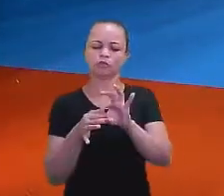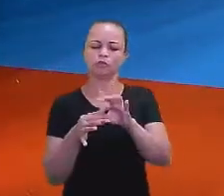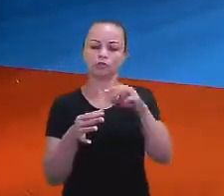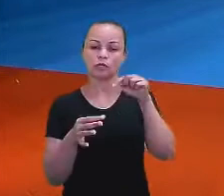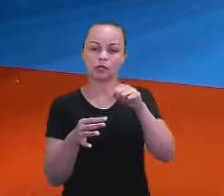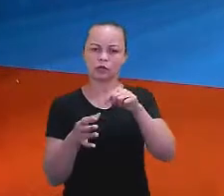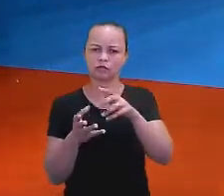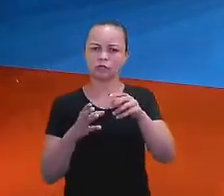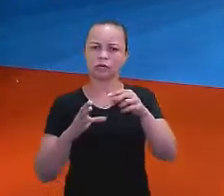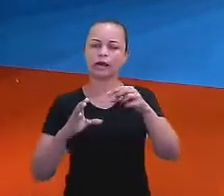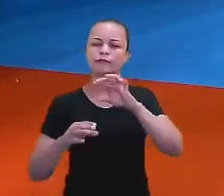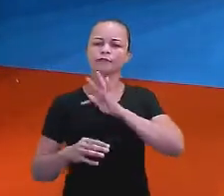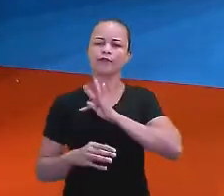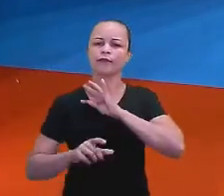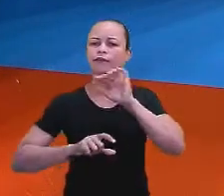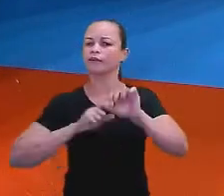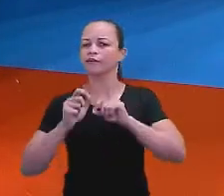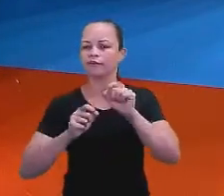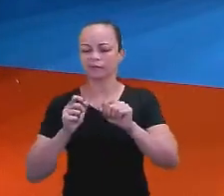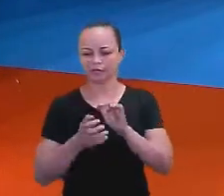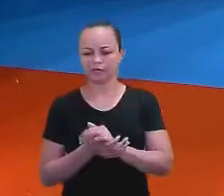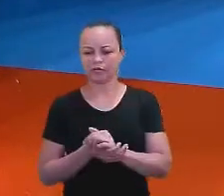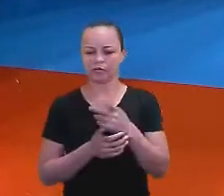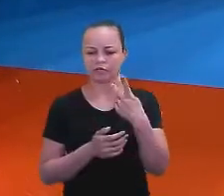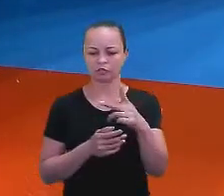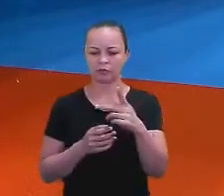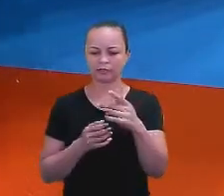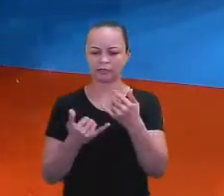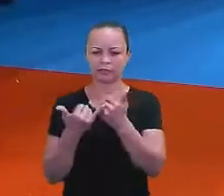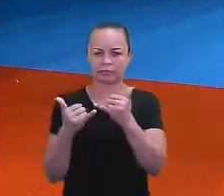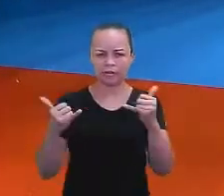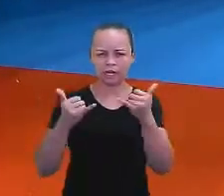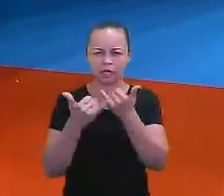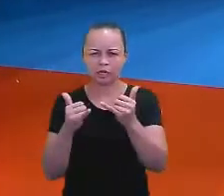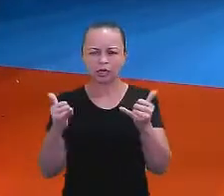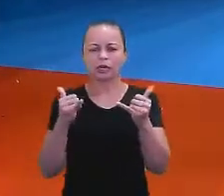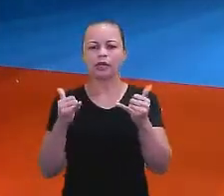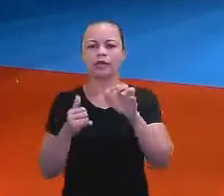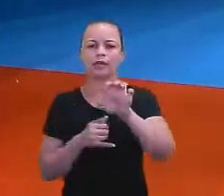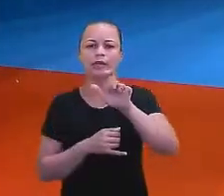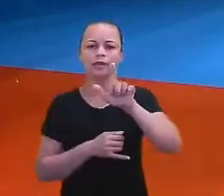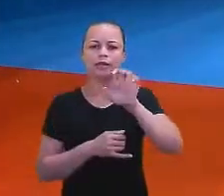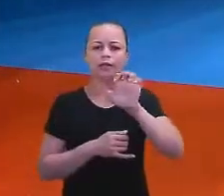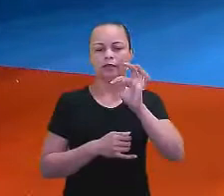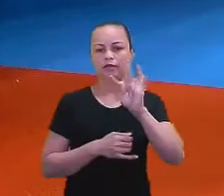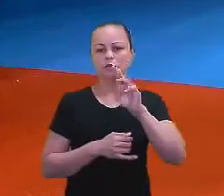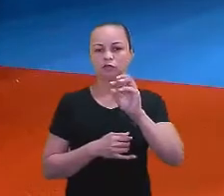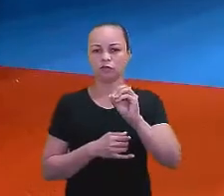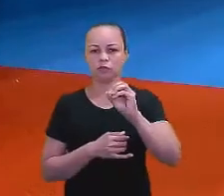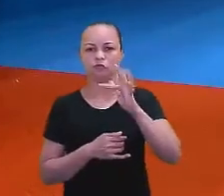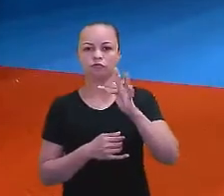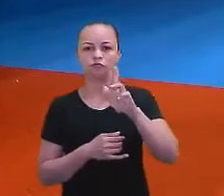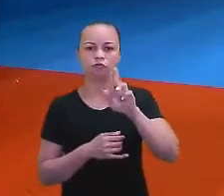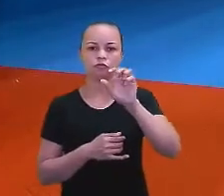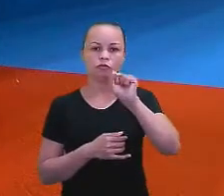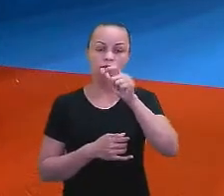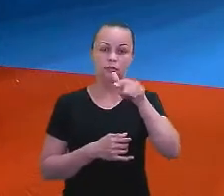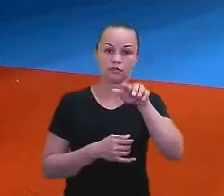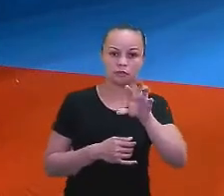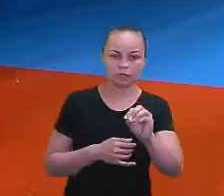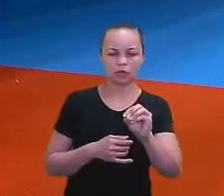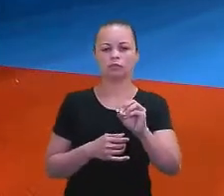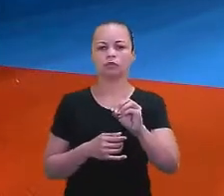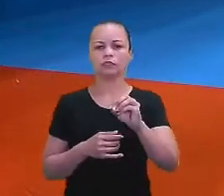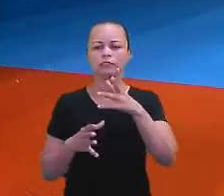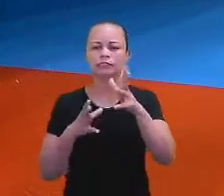uma técnica de quê? De dar uma espécie de carga elétrica, uma eletrofusão, para que aquele núcleo